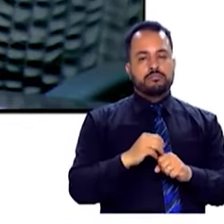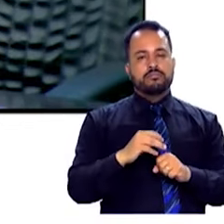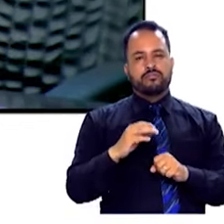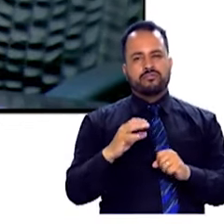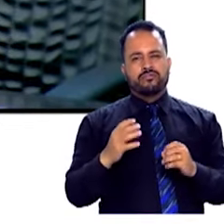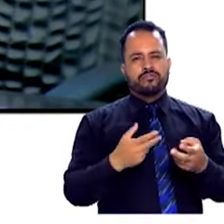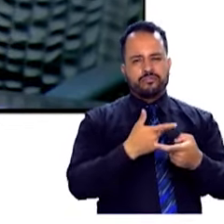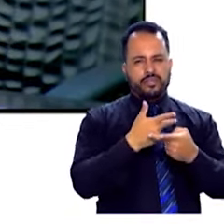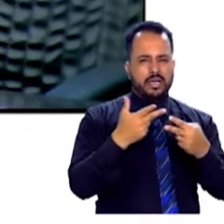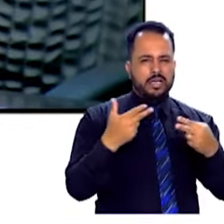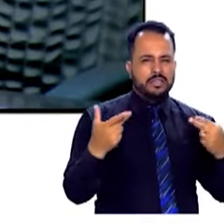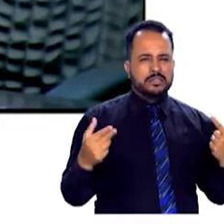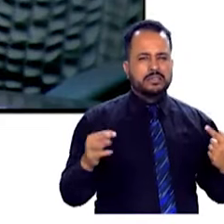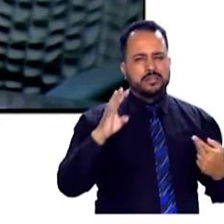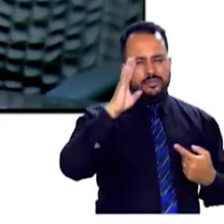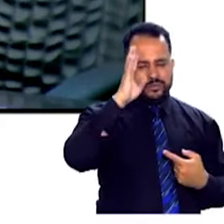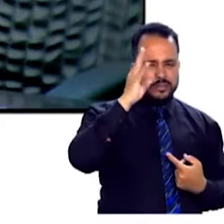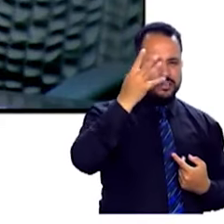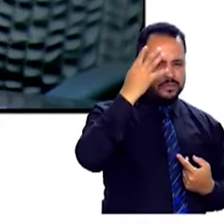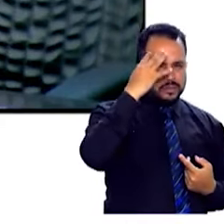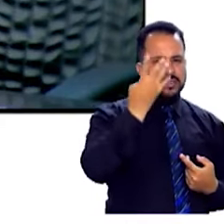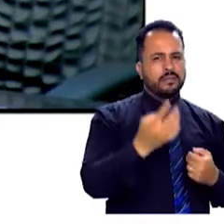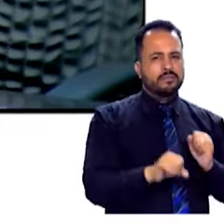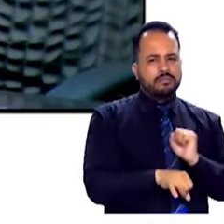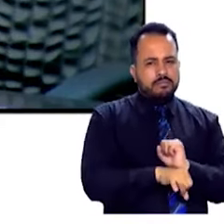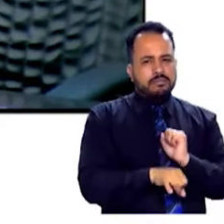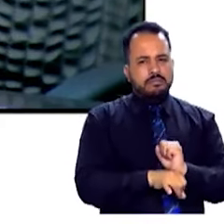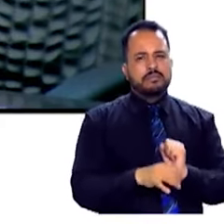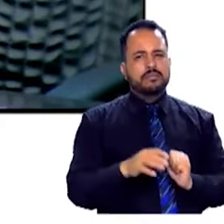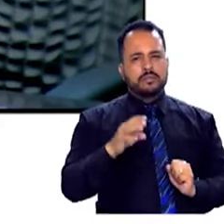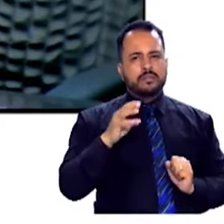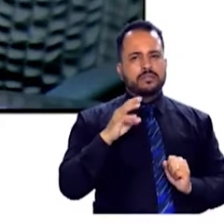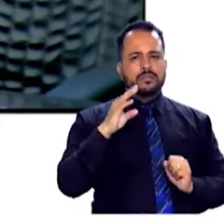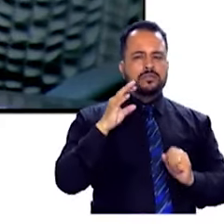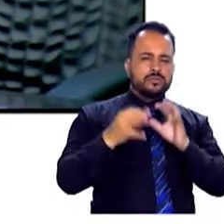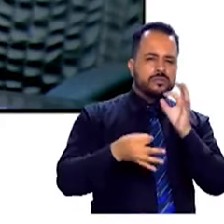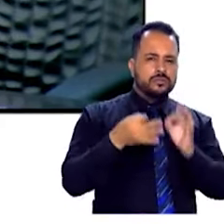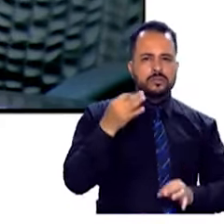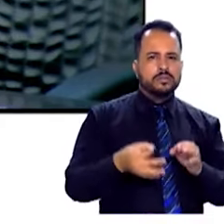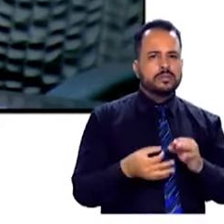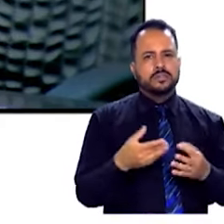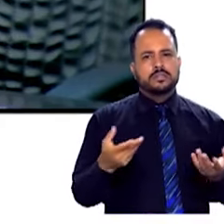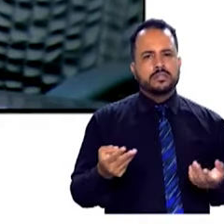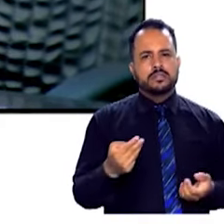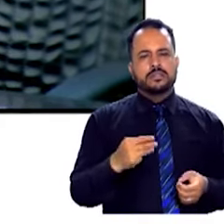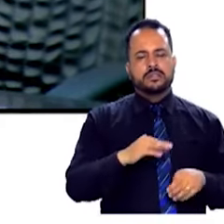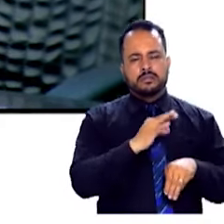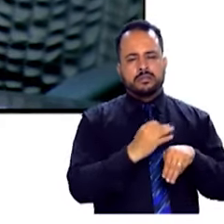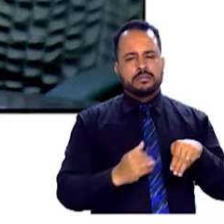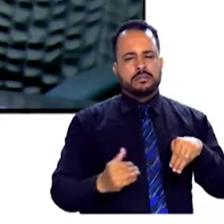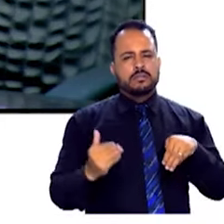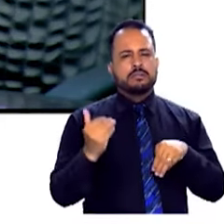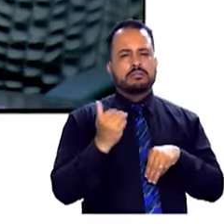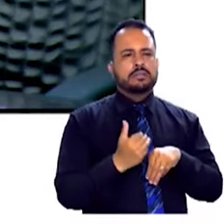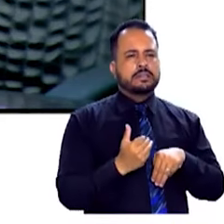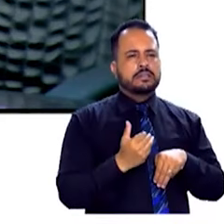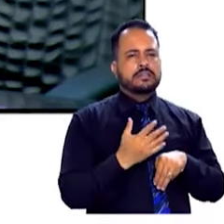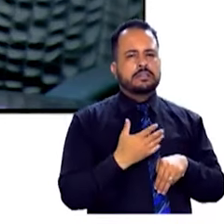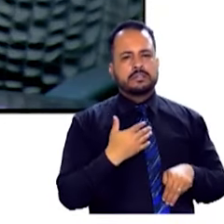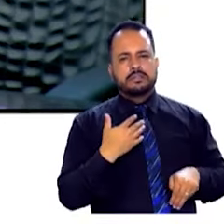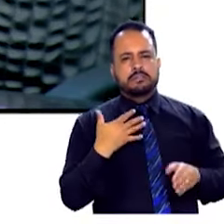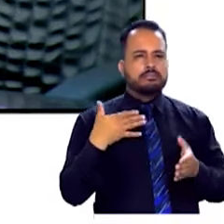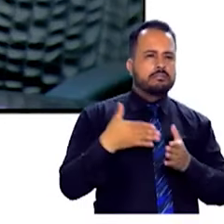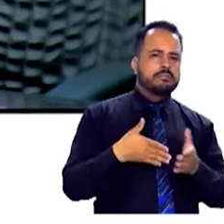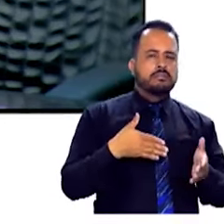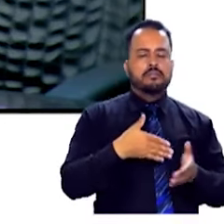pronta aguardando julgamento aguardando pauta e que simplesmente o plenário físico não dava conta por limitações de tempo e aí com os julgamentos